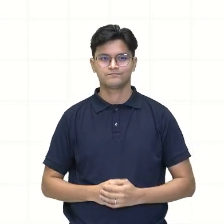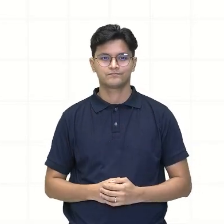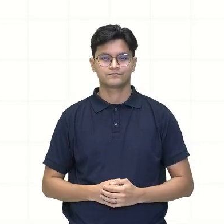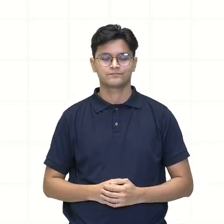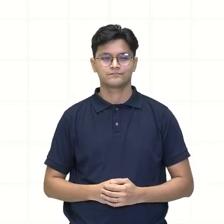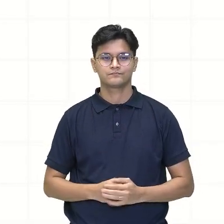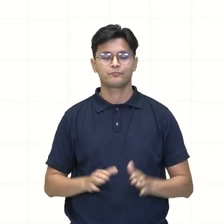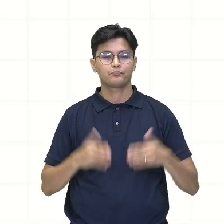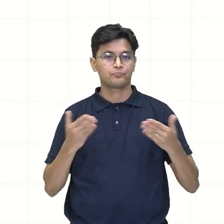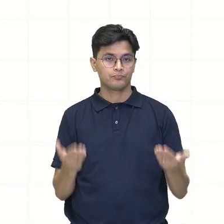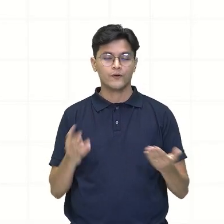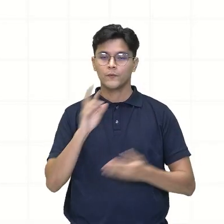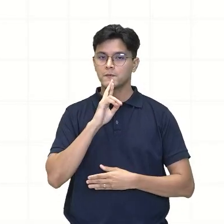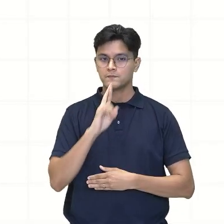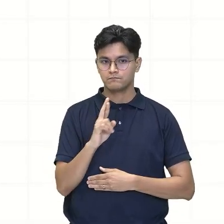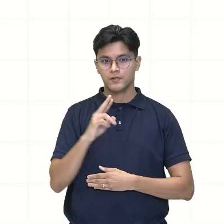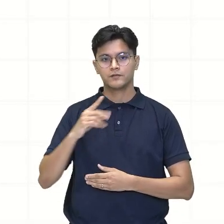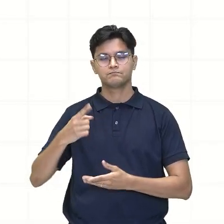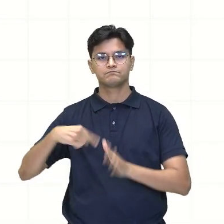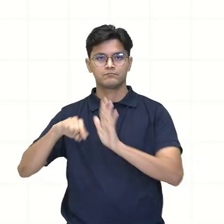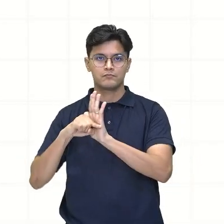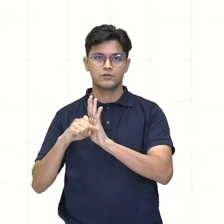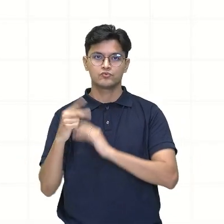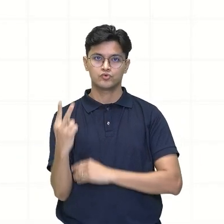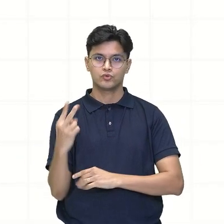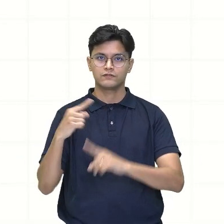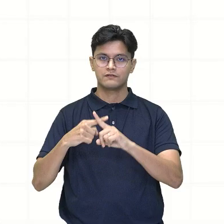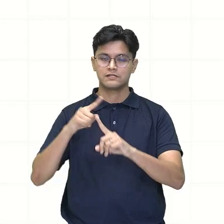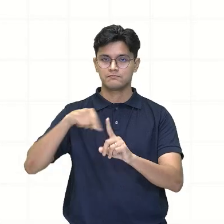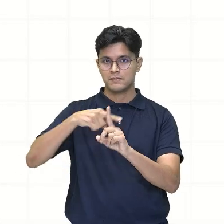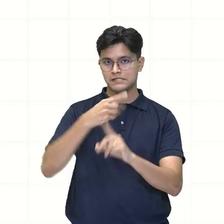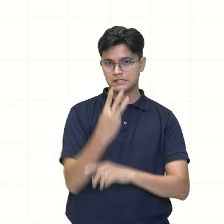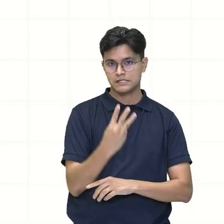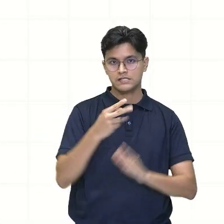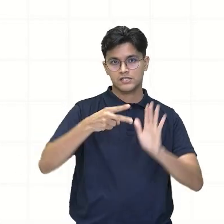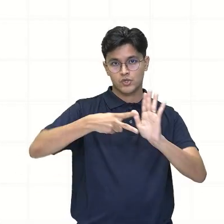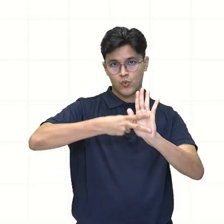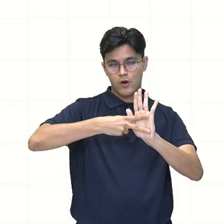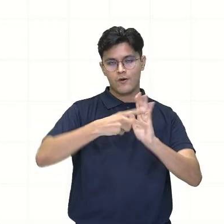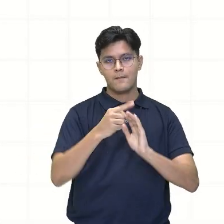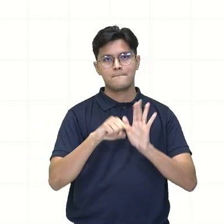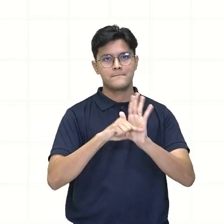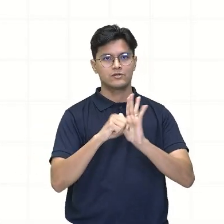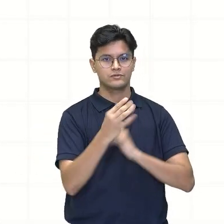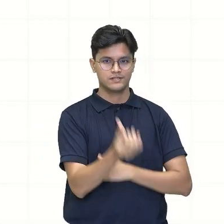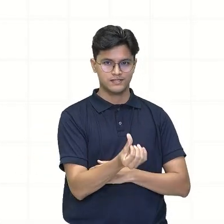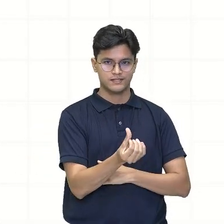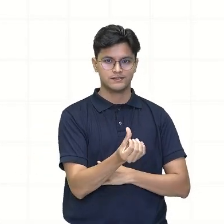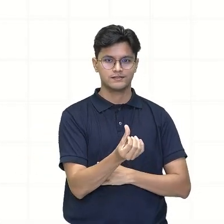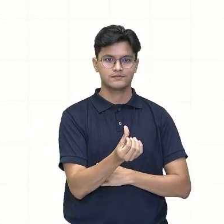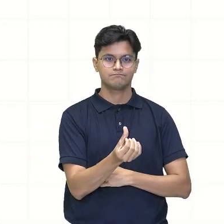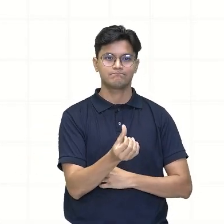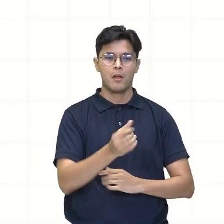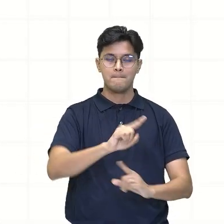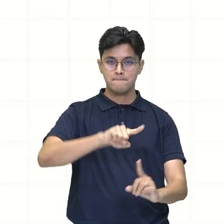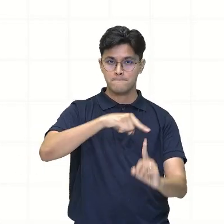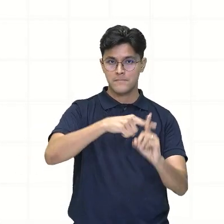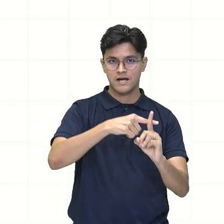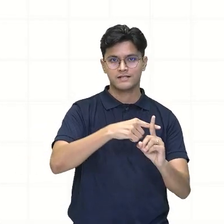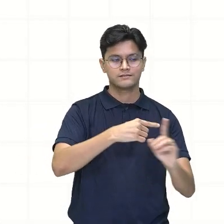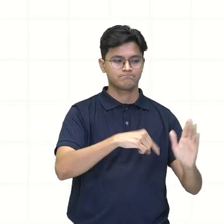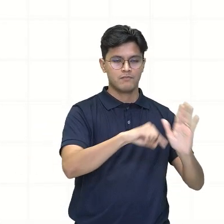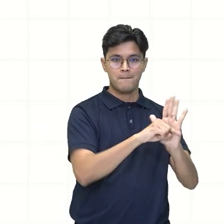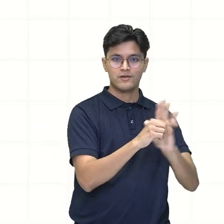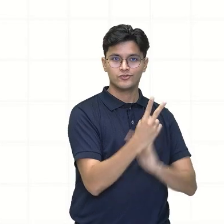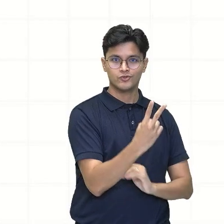vamos ter menos 2 vezes mais 3 vai dar menos 6, mais menos 2 vezes